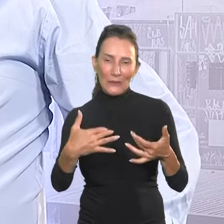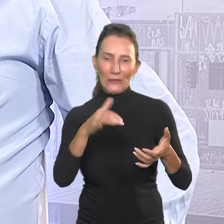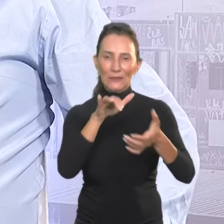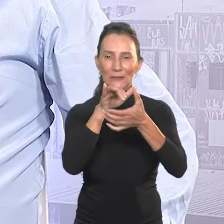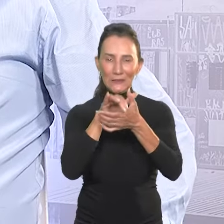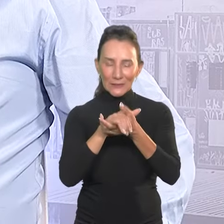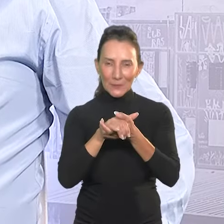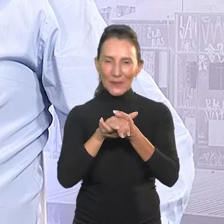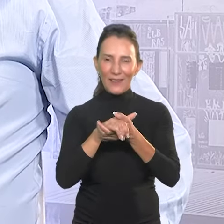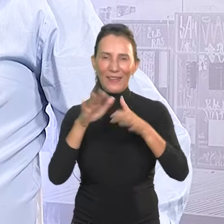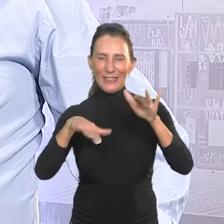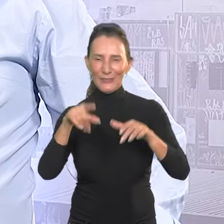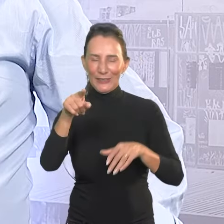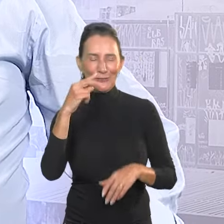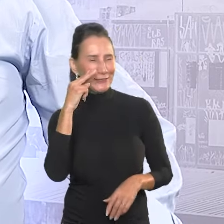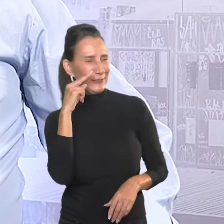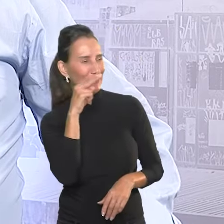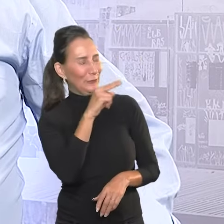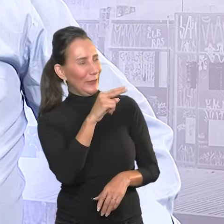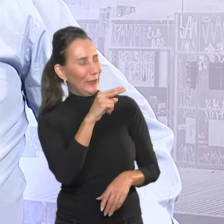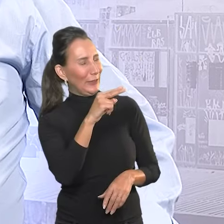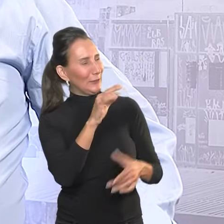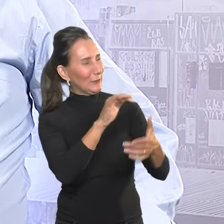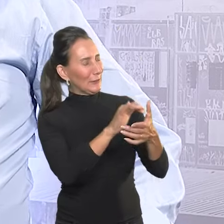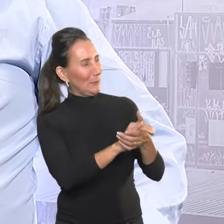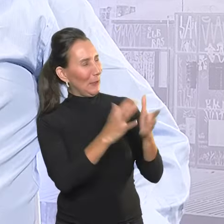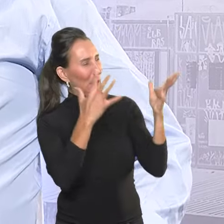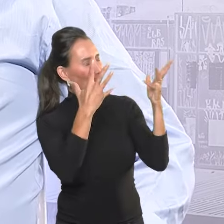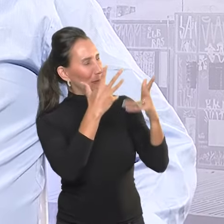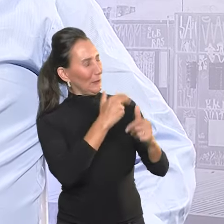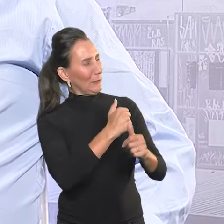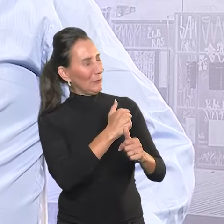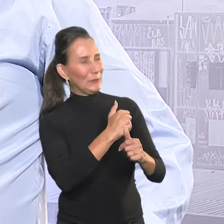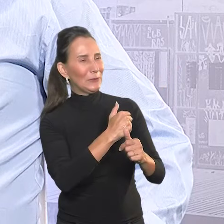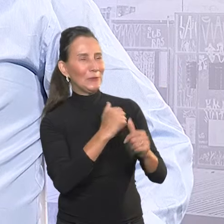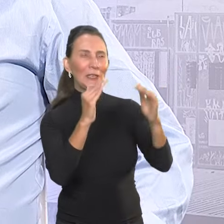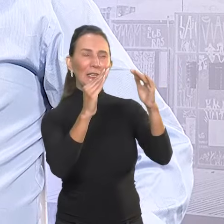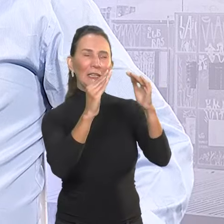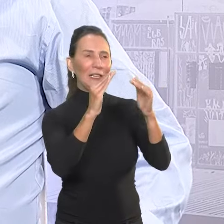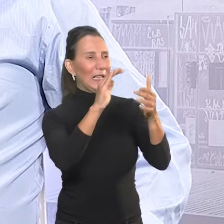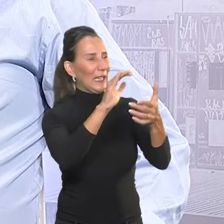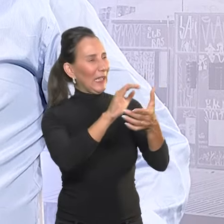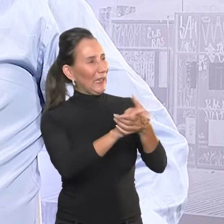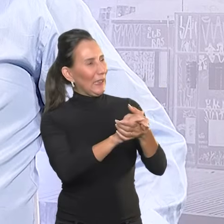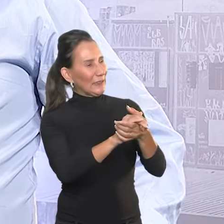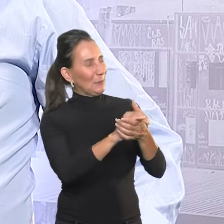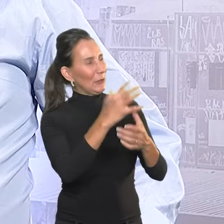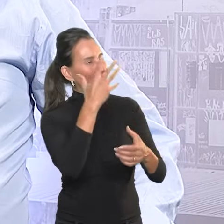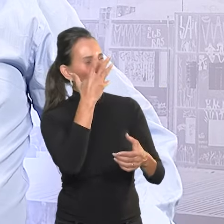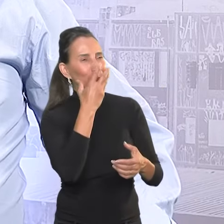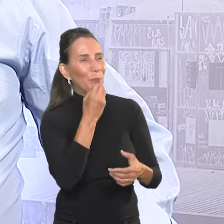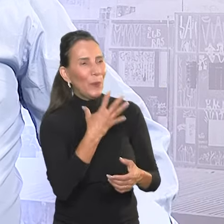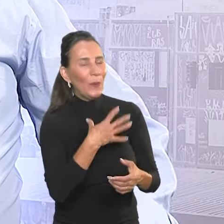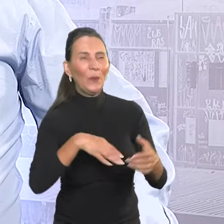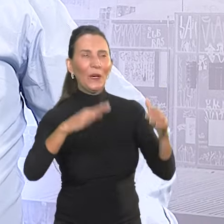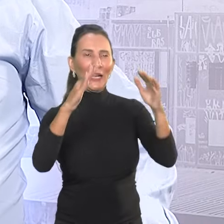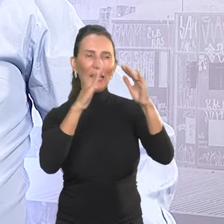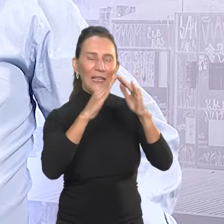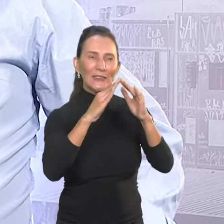quantos casamentos que você vê lindos, maravilhosos, você fala, nossa, que casamento, que casa bonita, que